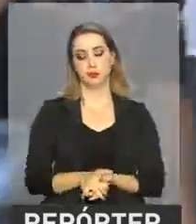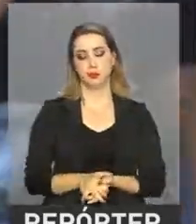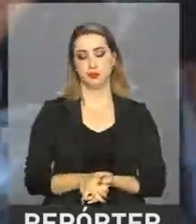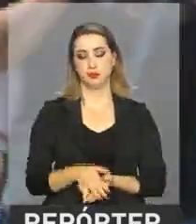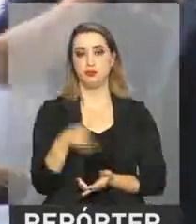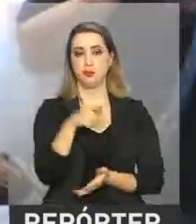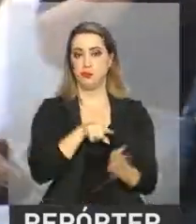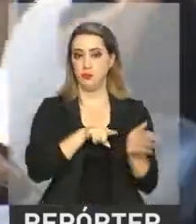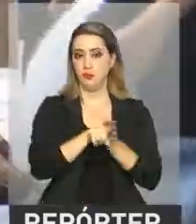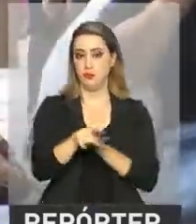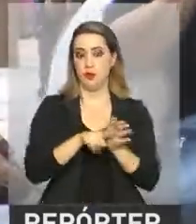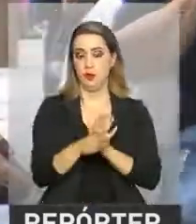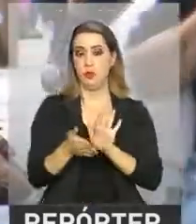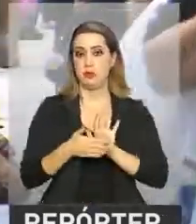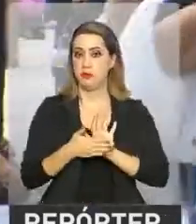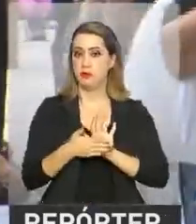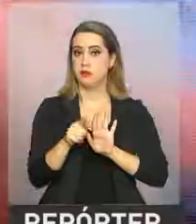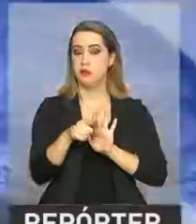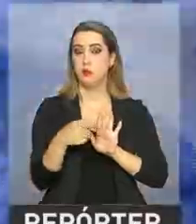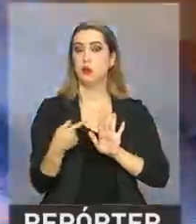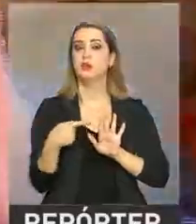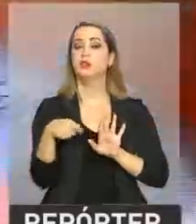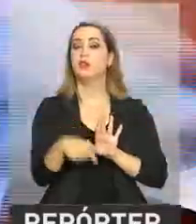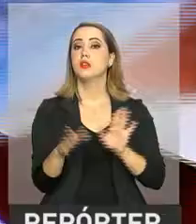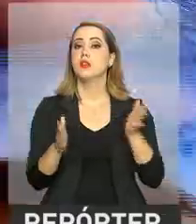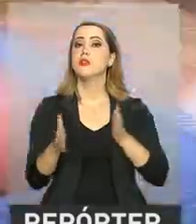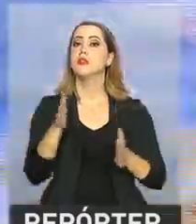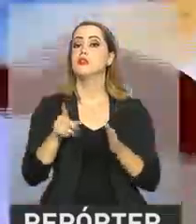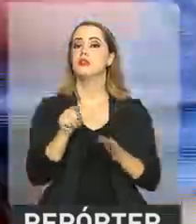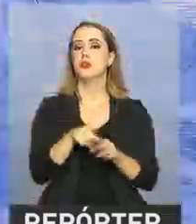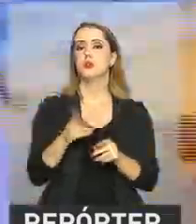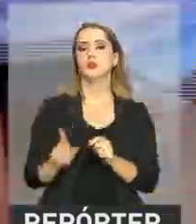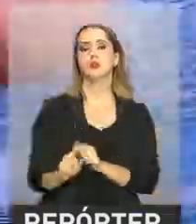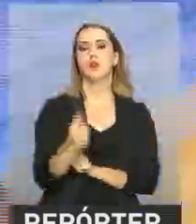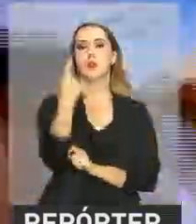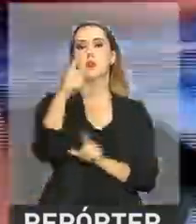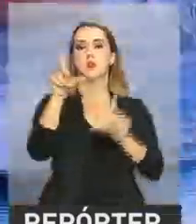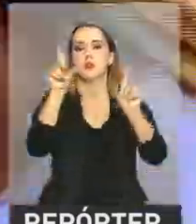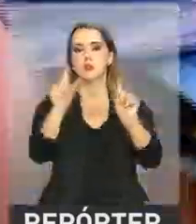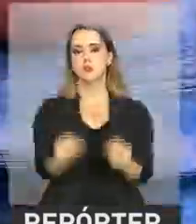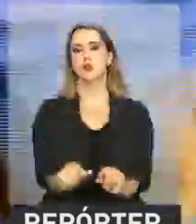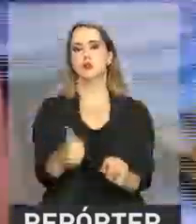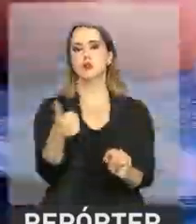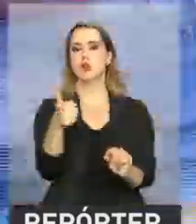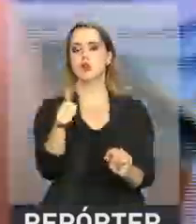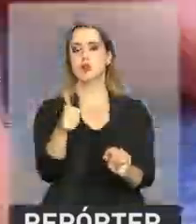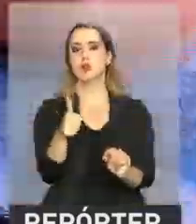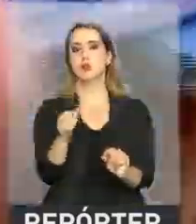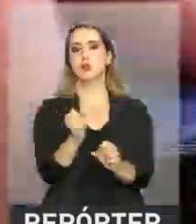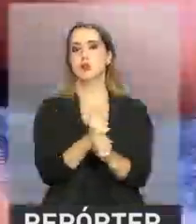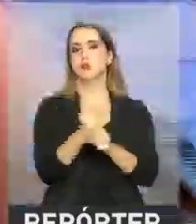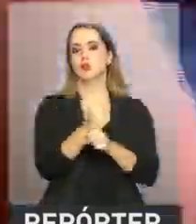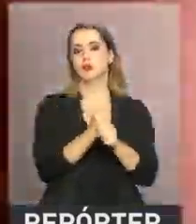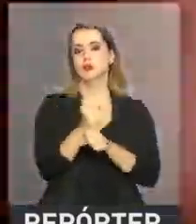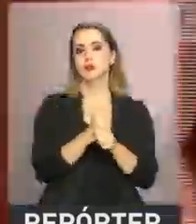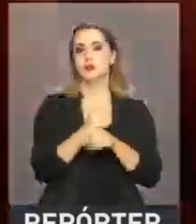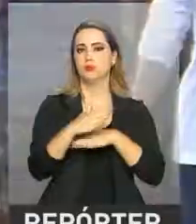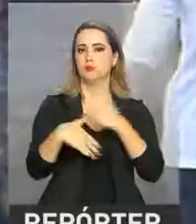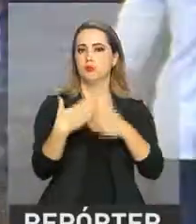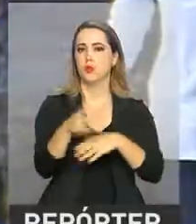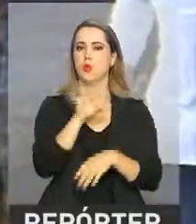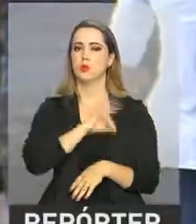entre 2014 e 2015 o brasil registrou a primeira queda em 11 anos dos rendimentos reais da população